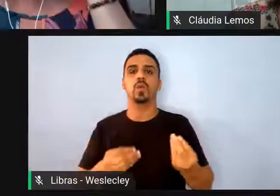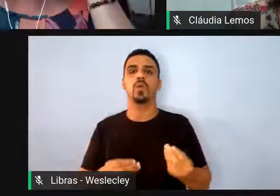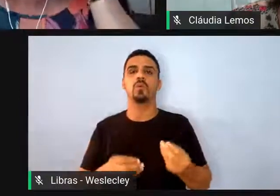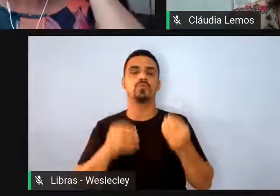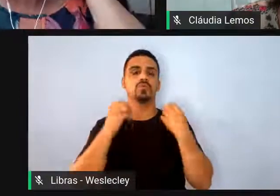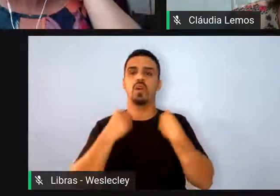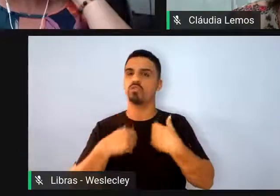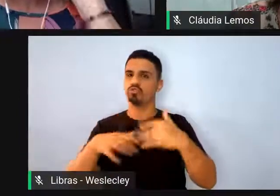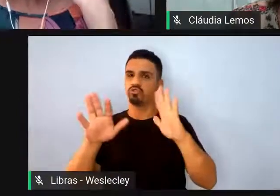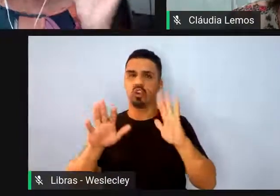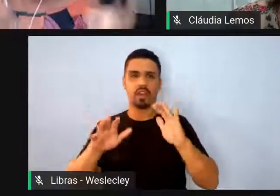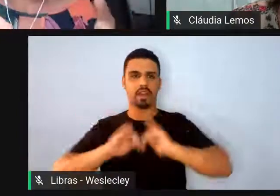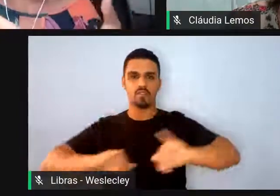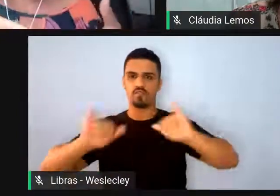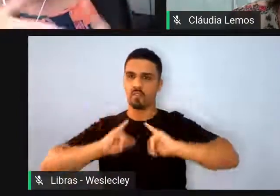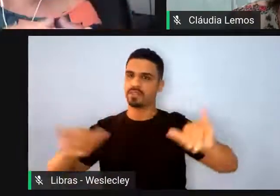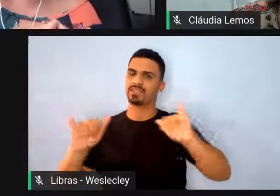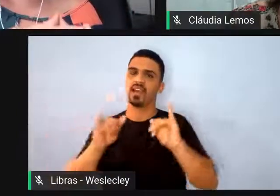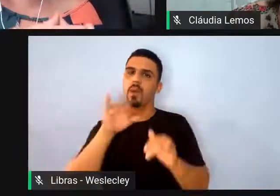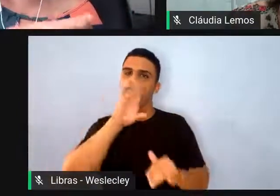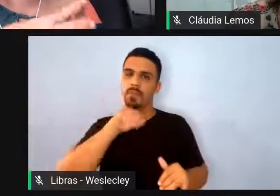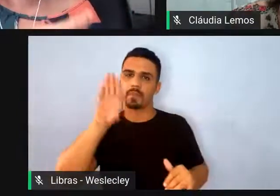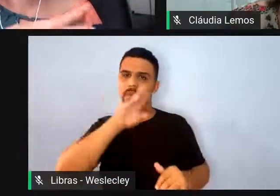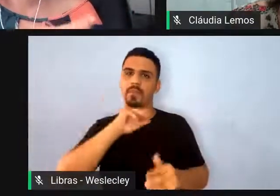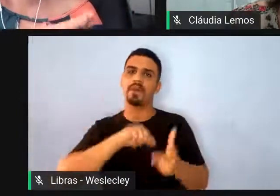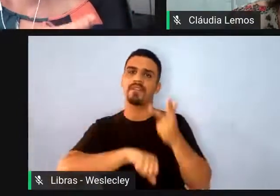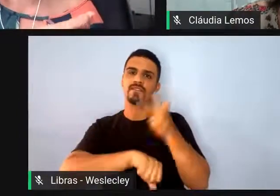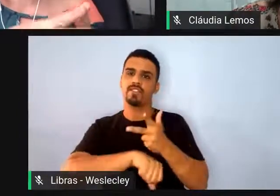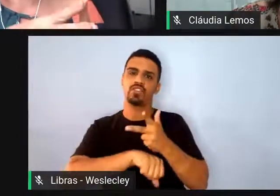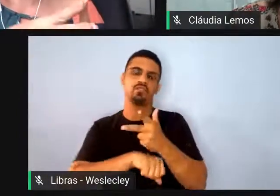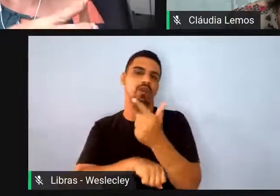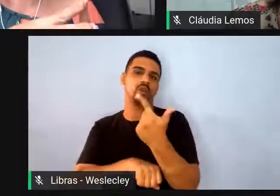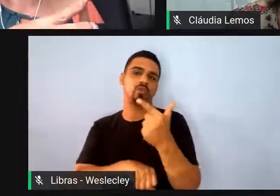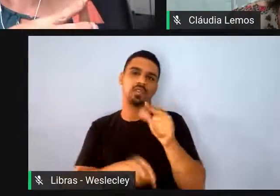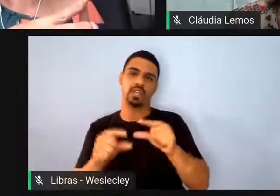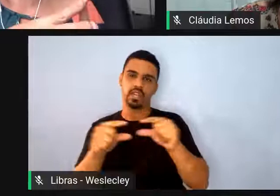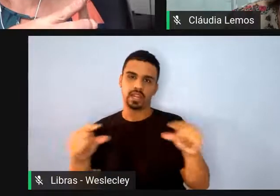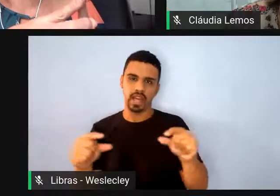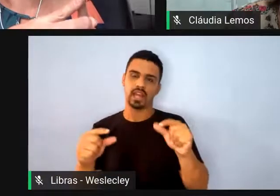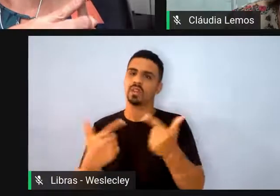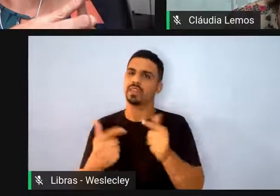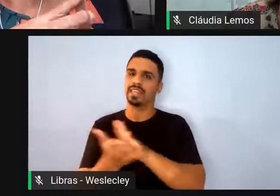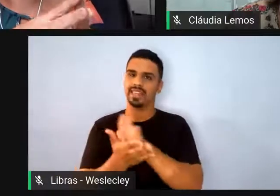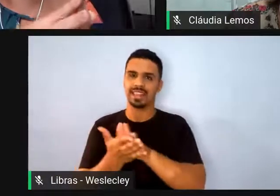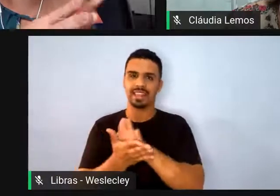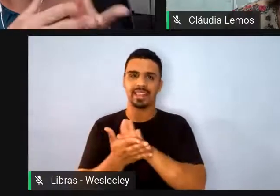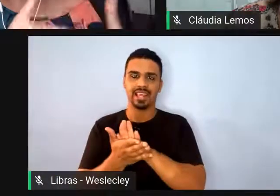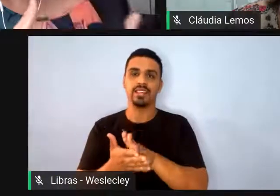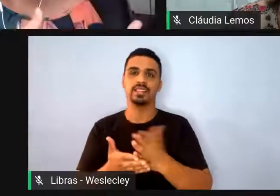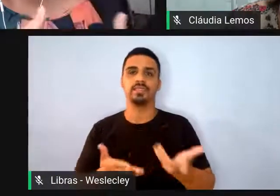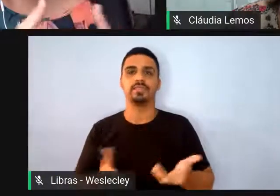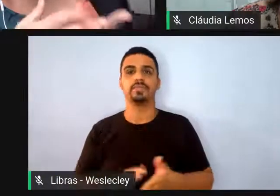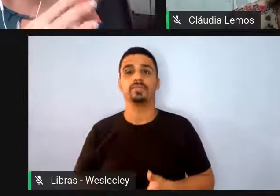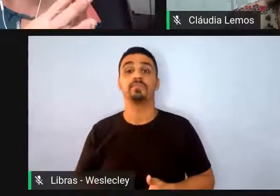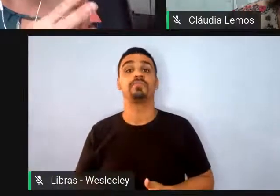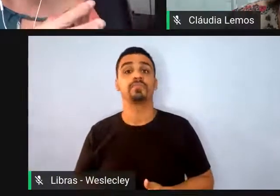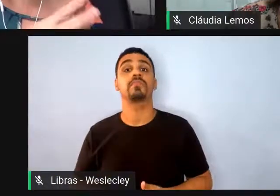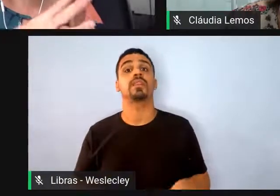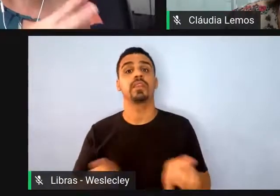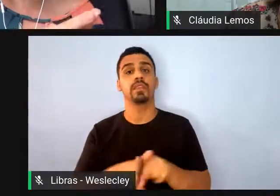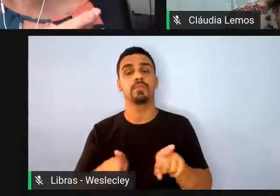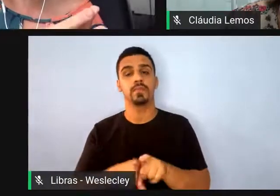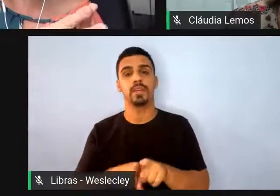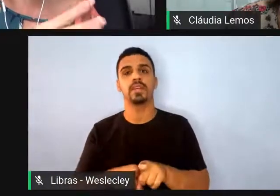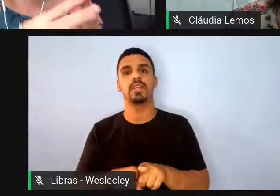áudio e vídeo. A transmissão ao vivo também é uma iniciativa de publicidade